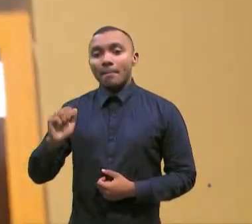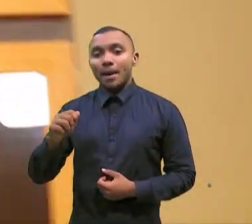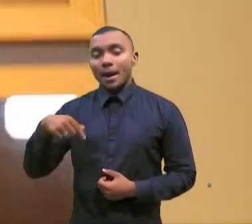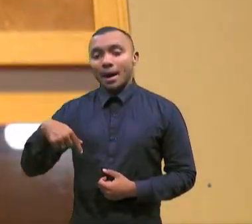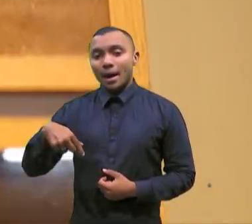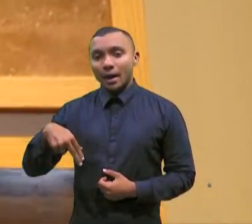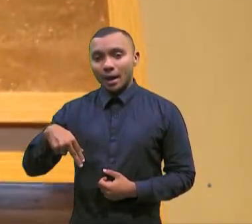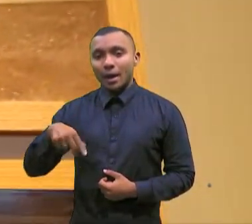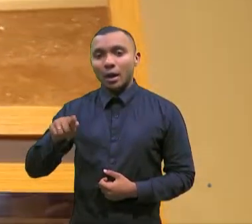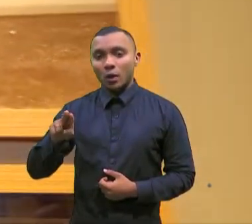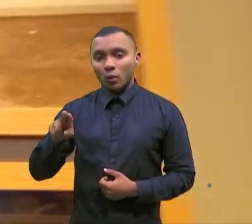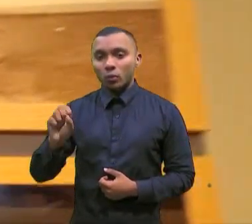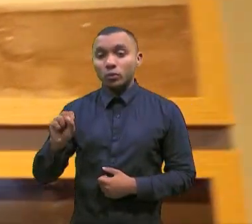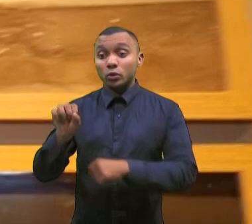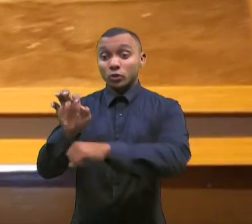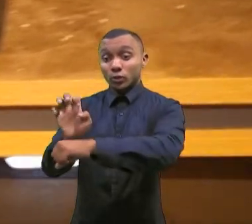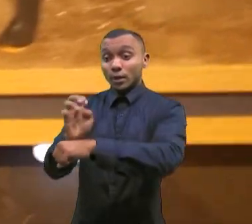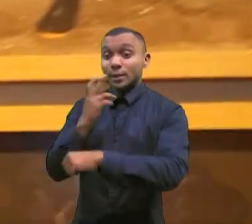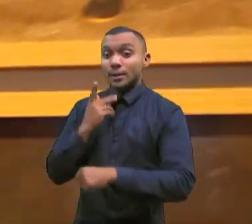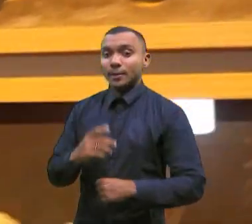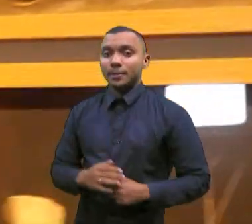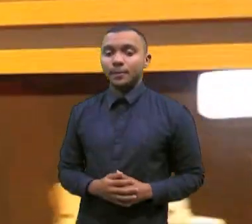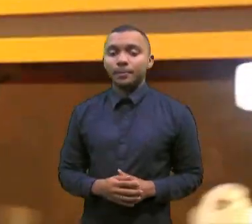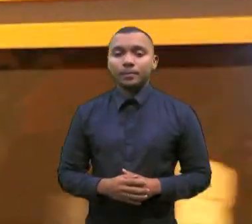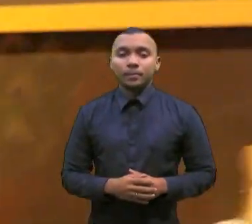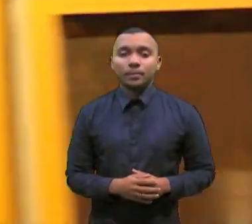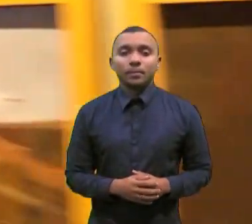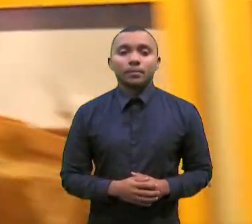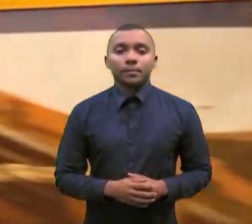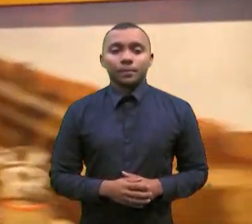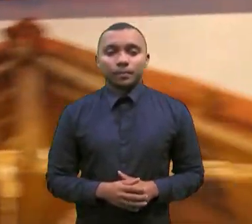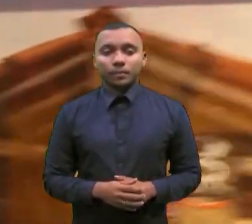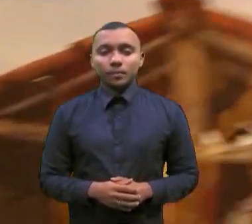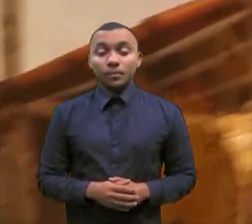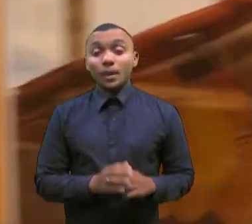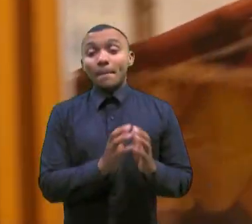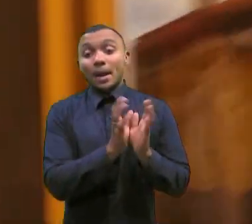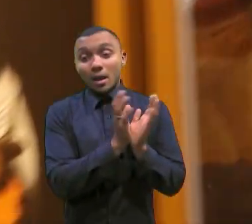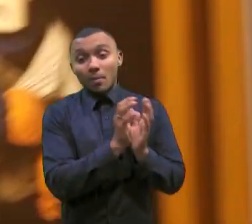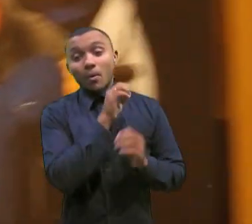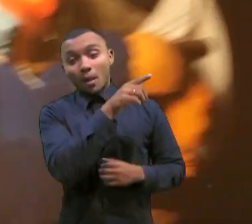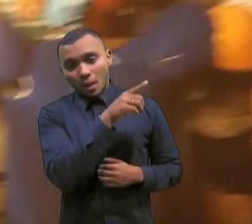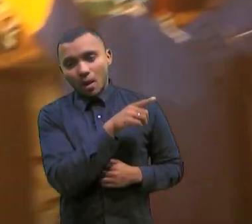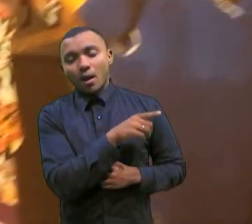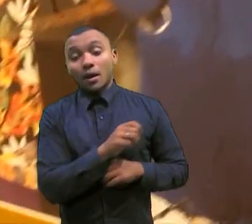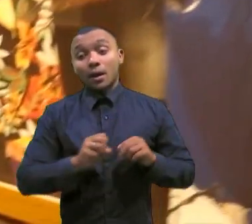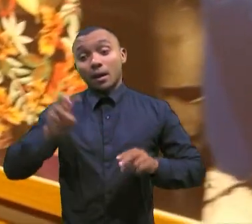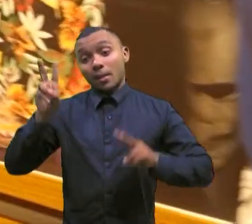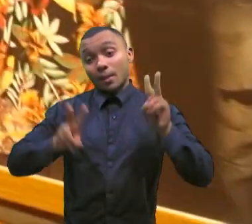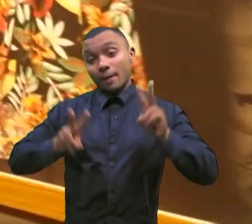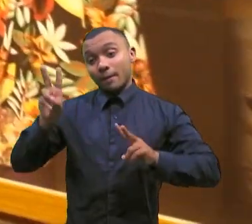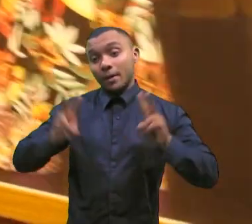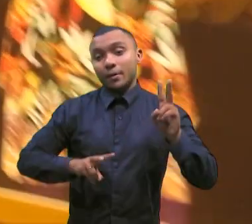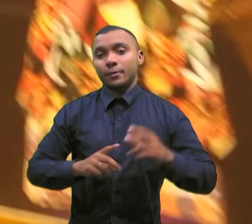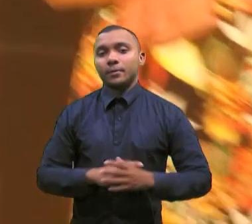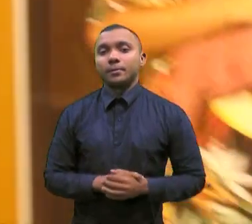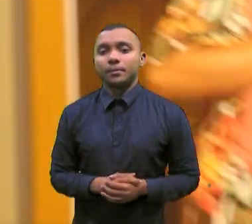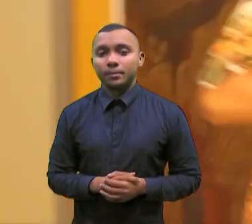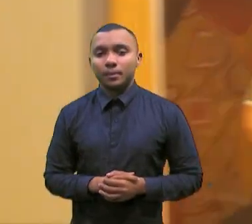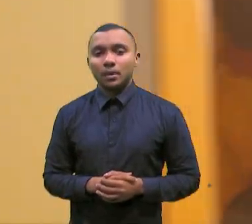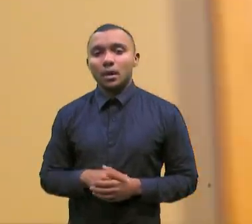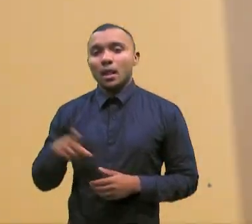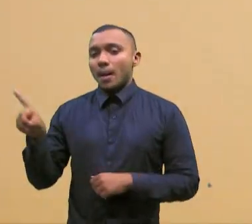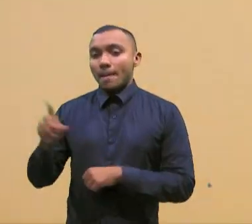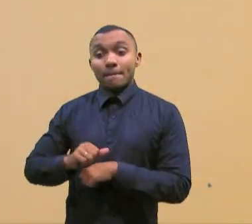Na época da Páscoa aqui. Em Pernambuco, Isso. por exemplo, é no Carnaval, né? Os No papangus, o Pernambuco é bezerro. muito importante lá, talvez mais relevante, assim,